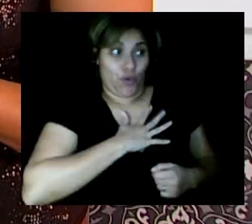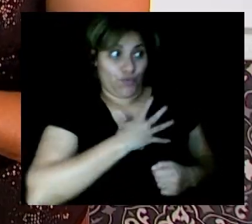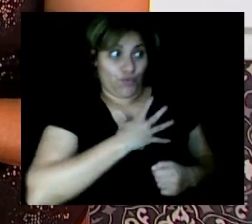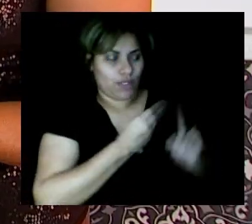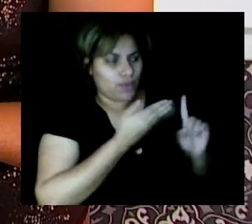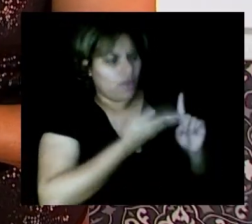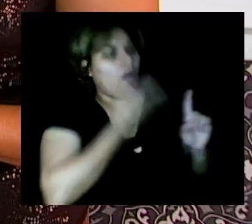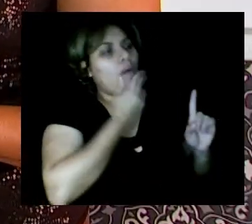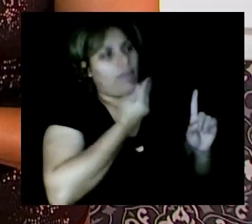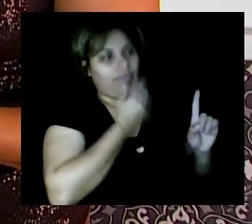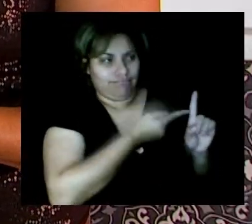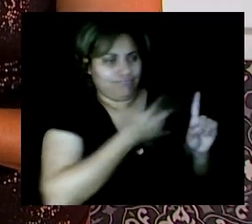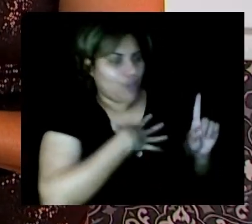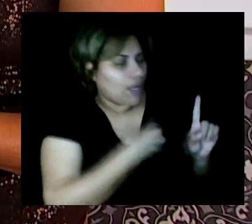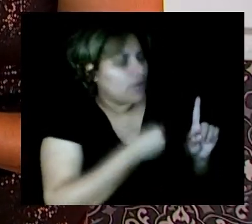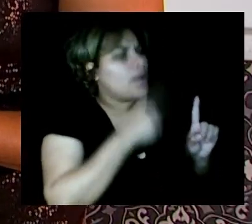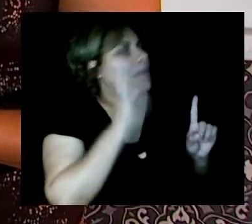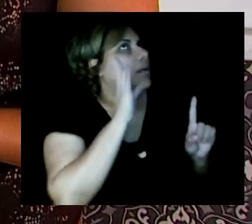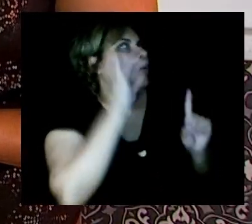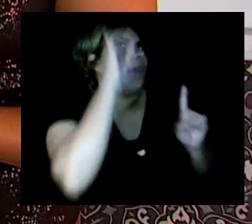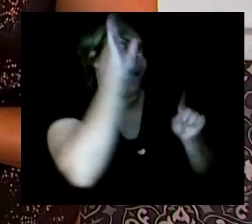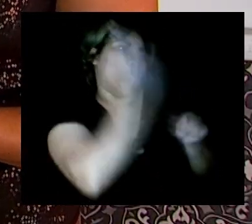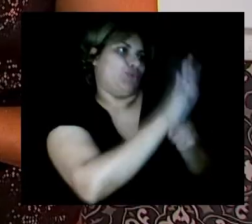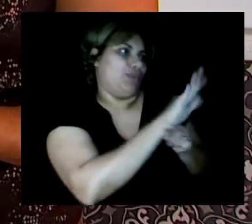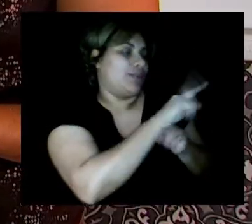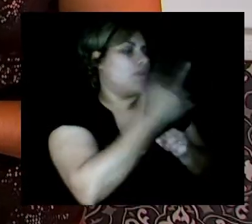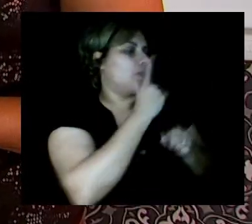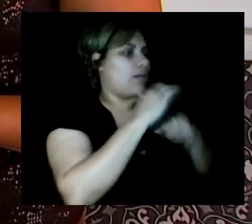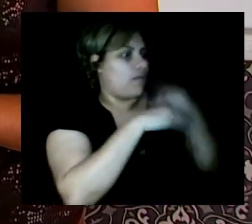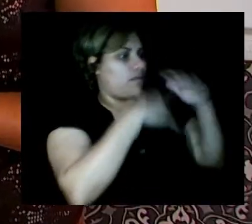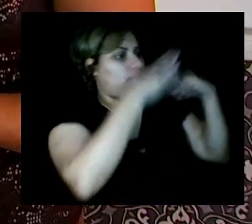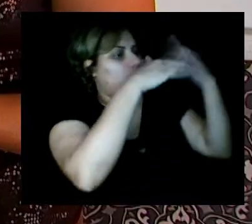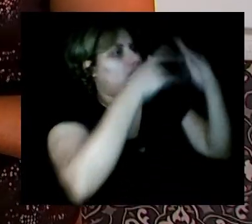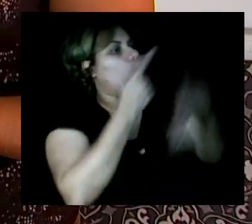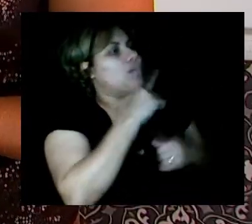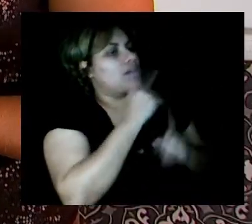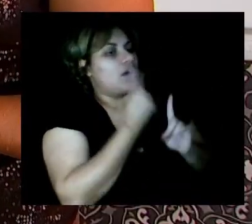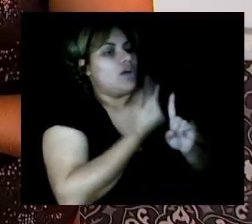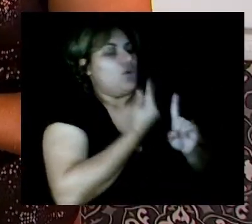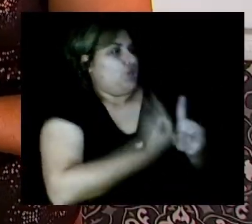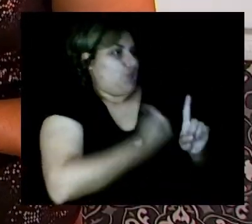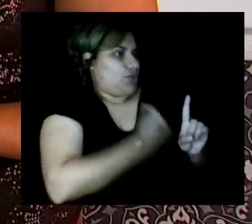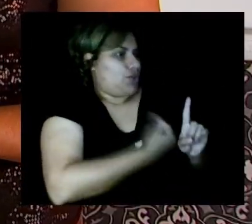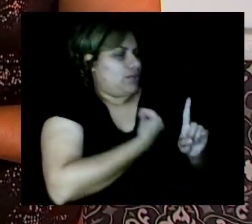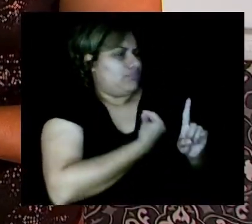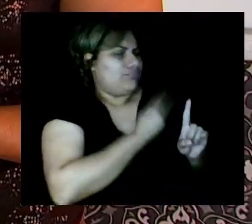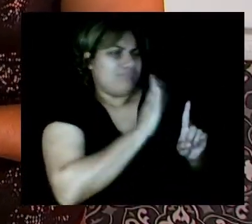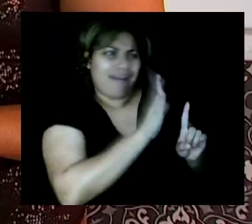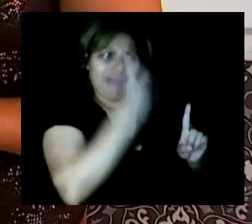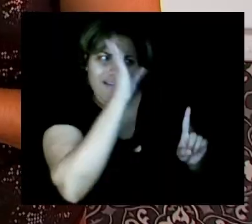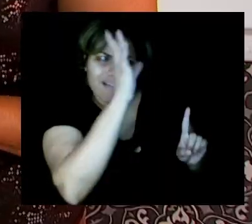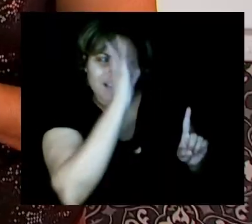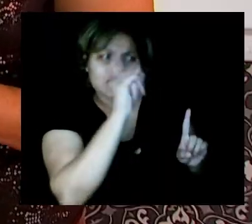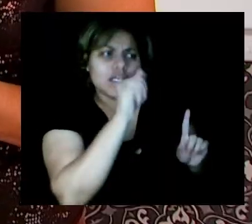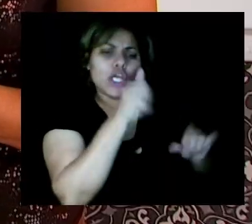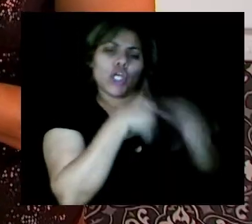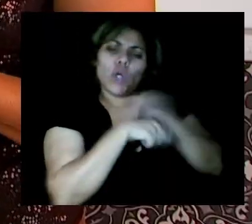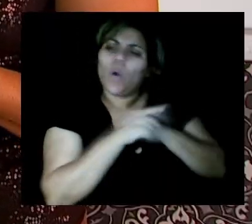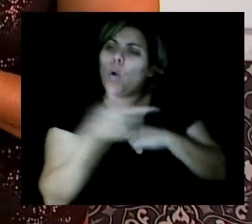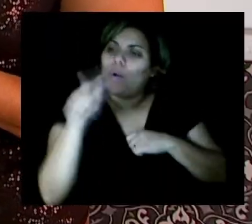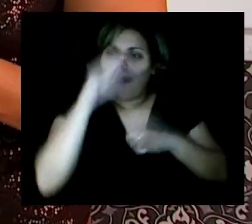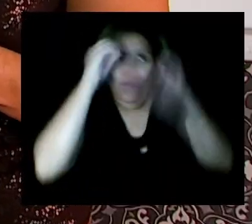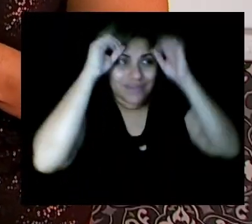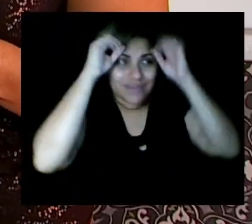ele consiga desenvolver o suficiente para que ele possa viver sozinho. E os que não podem? O que será feito? Então, a gente pede